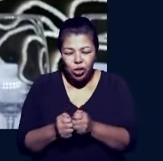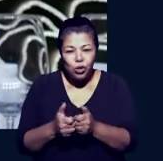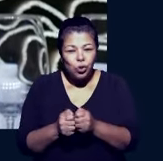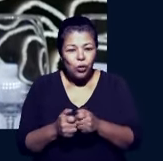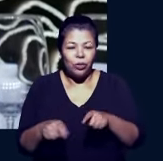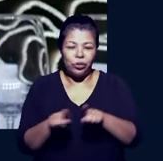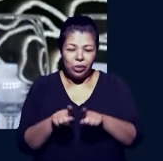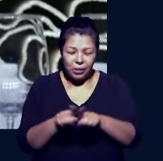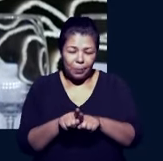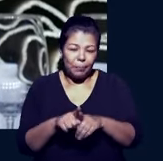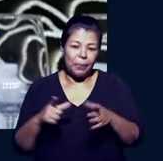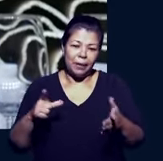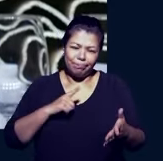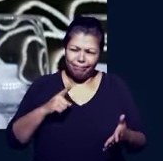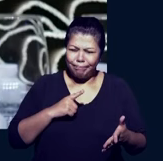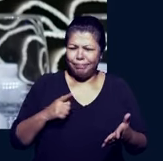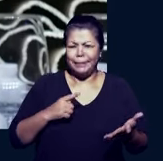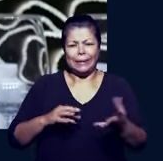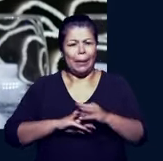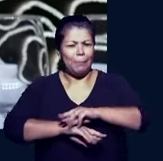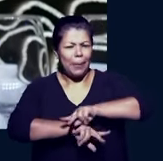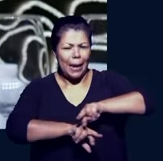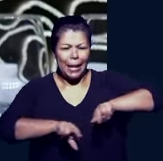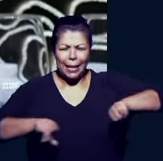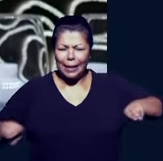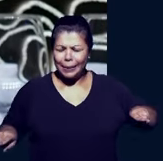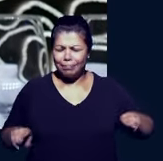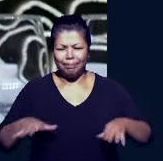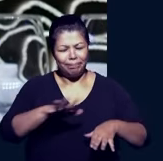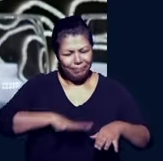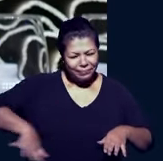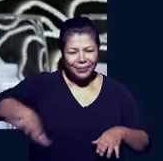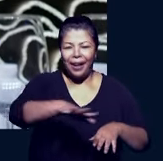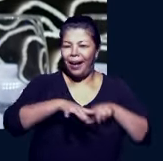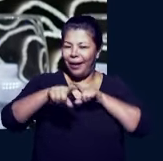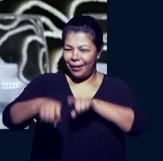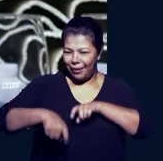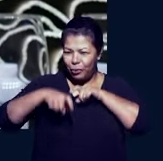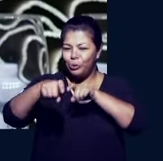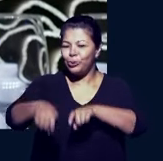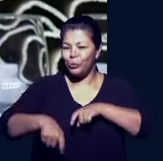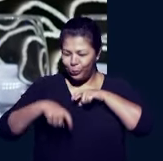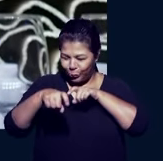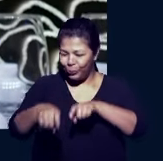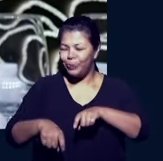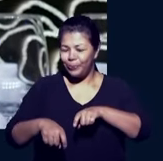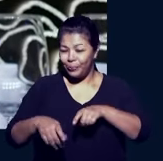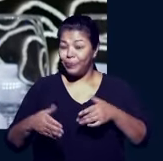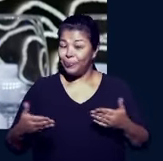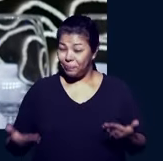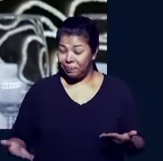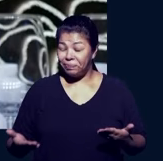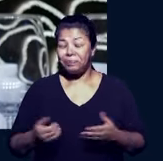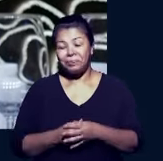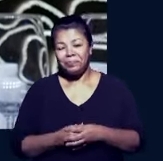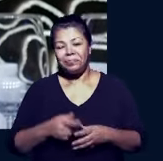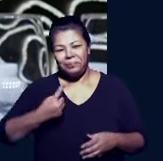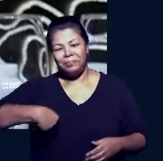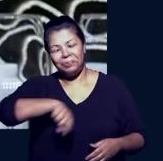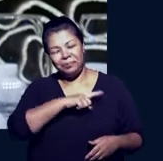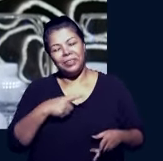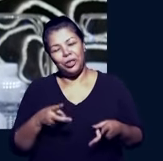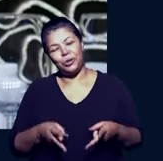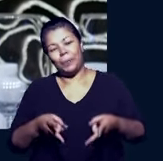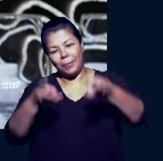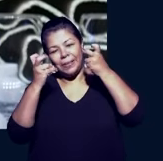milho com DDG que já abastece a cadeia pecuária aumentando a produtividade então é um círculo Virtuoso e que a gente observa